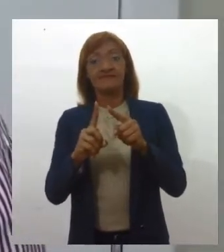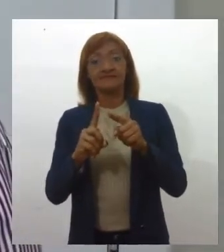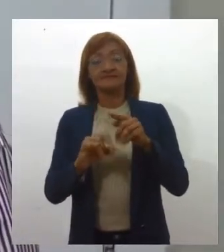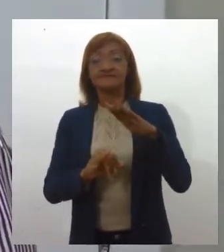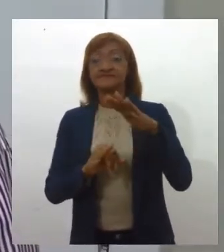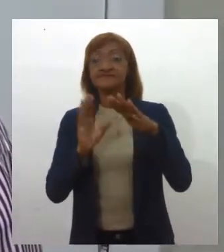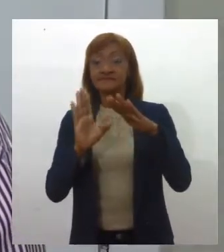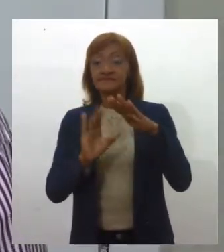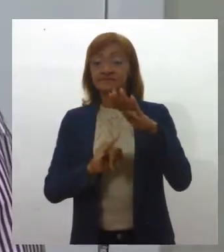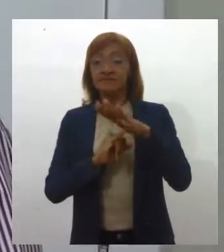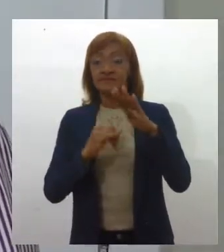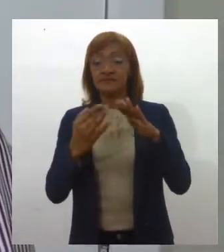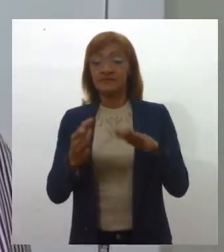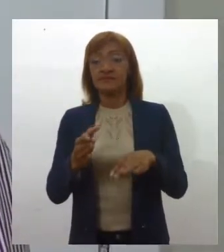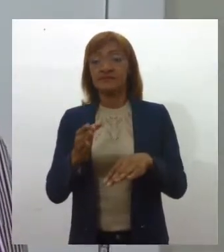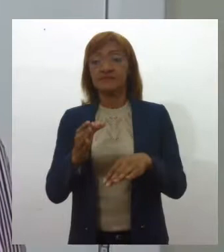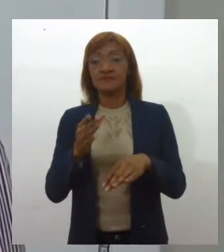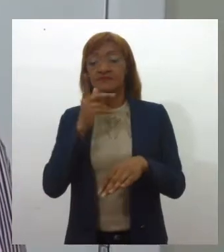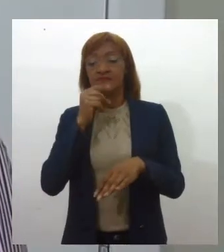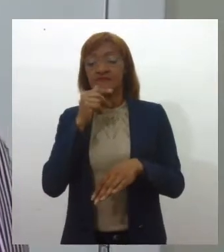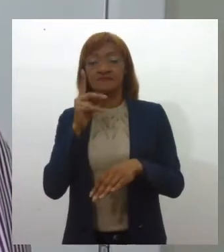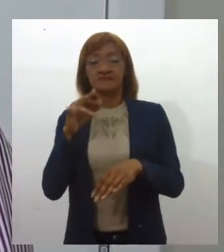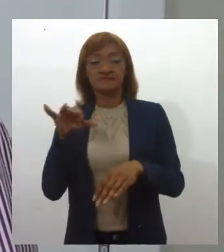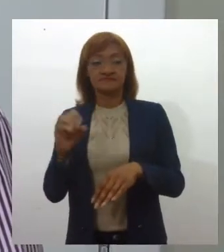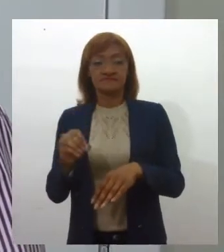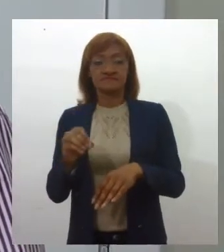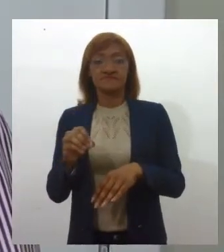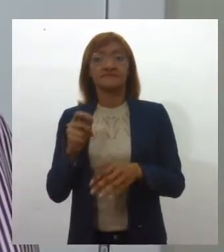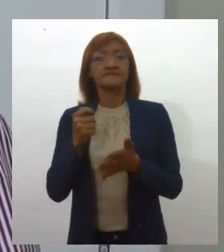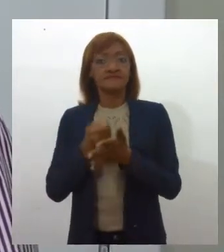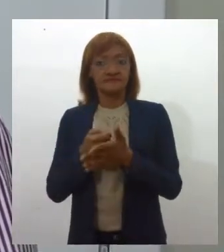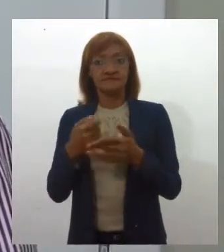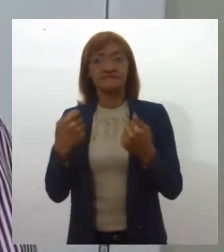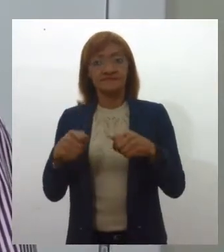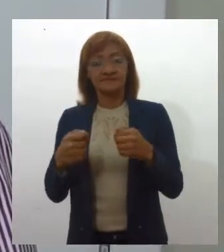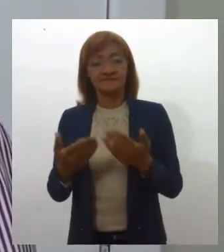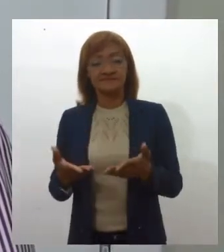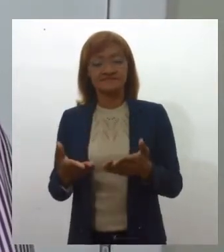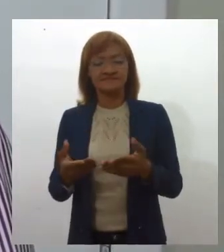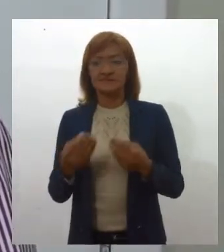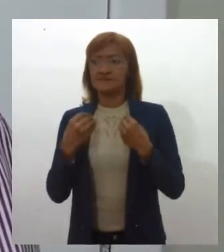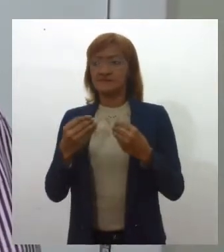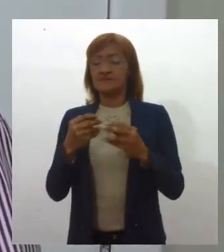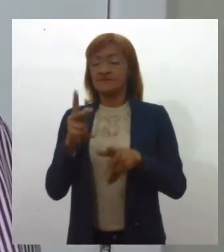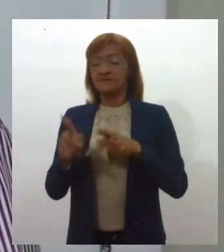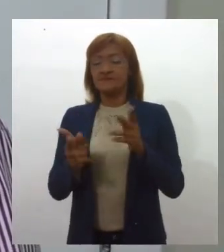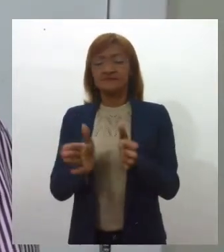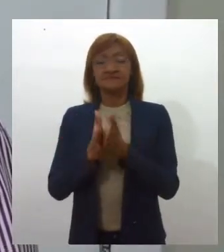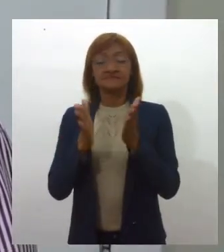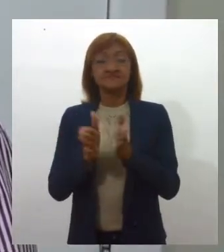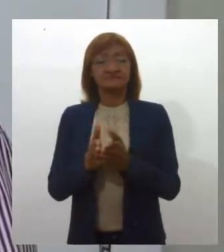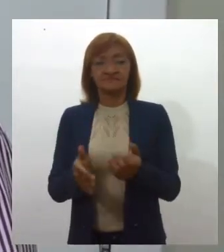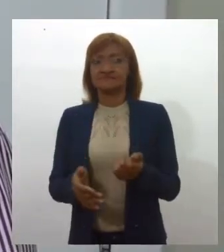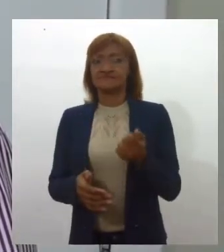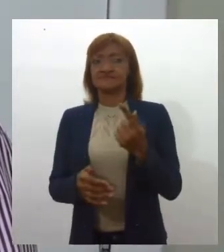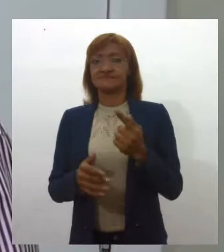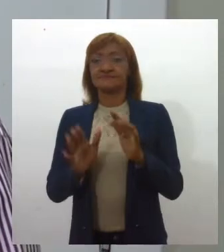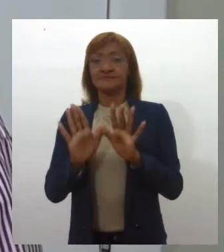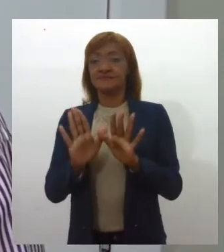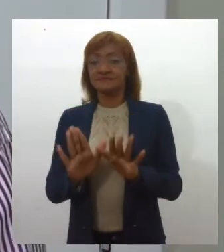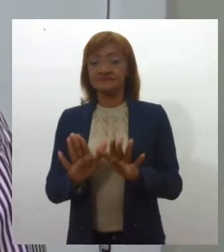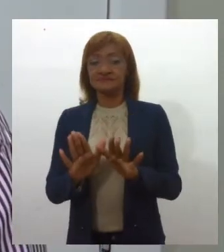lugar do Brasil. E no começo as pessoas estão estranhando, principalmente os mais pobres, né? Mas nós chegamos, conversamos com